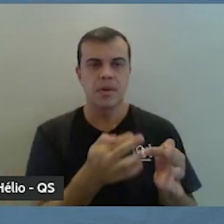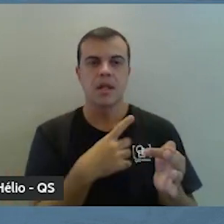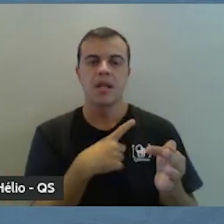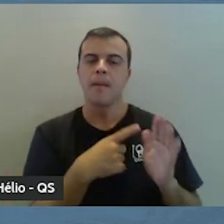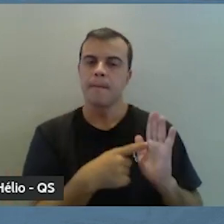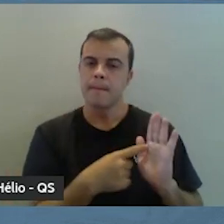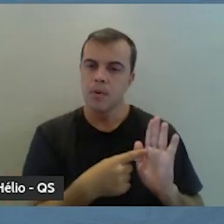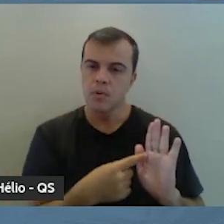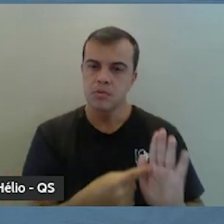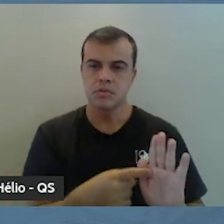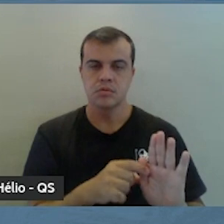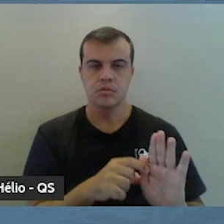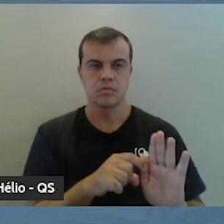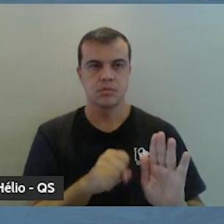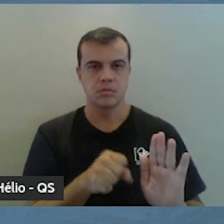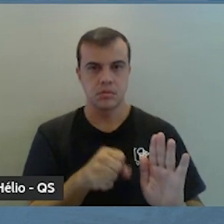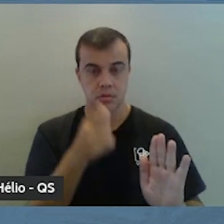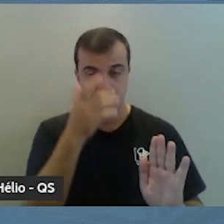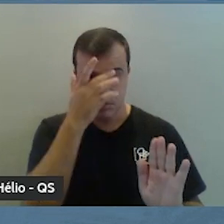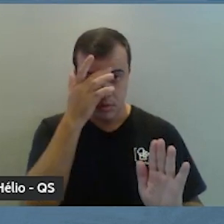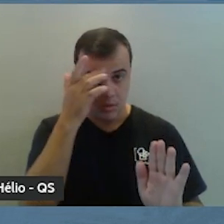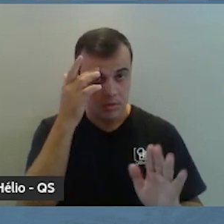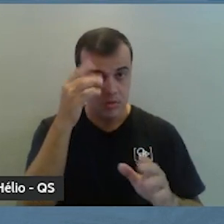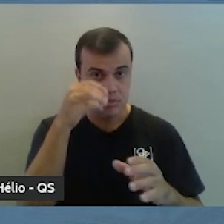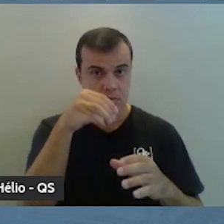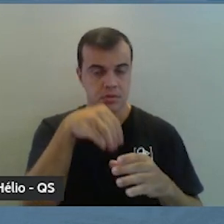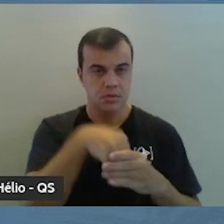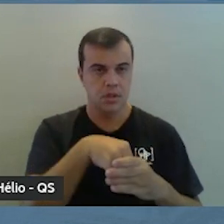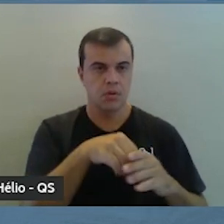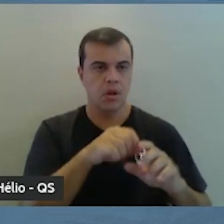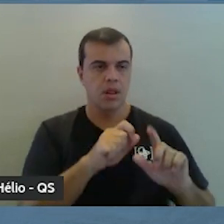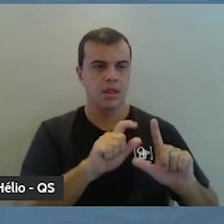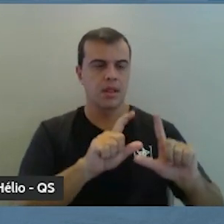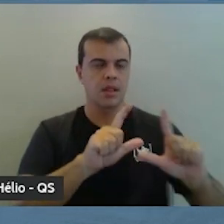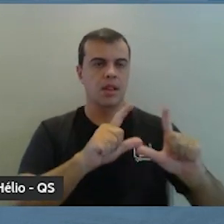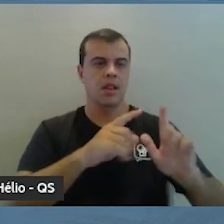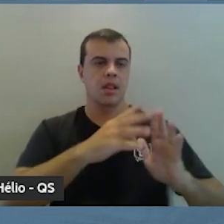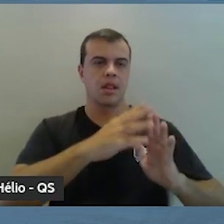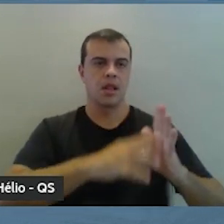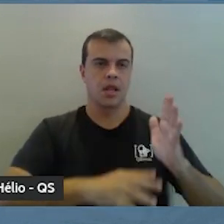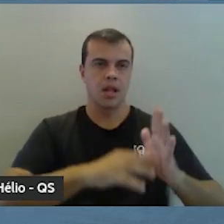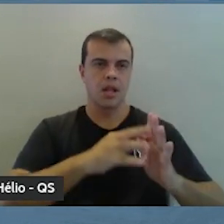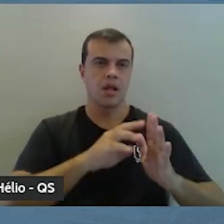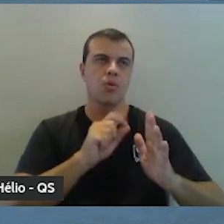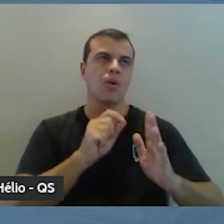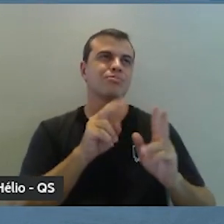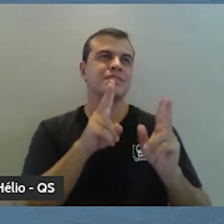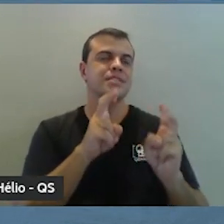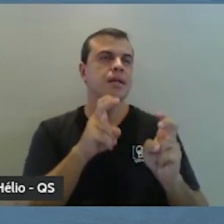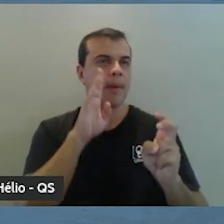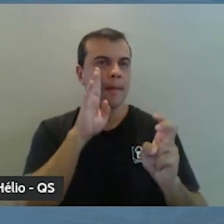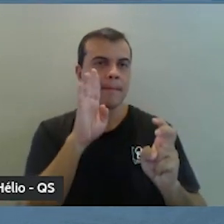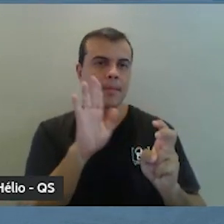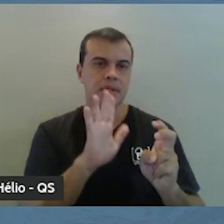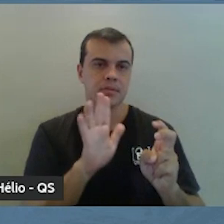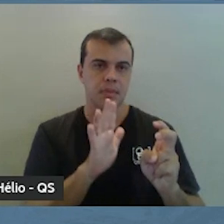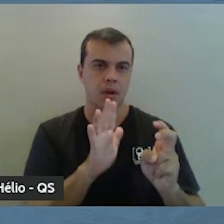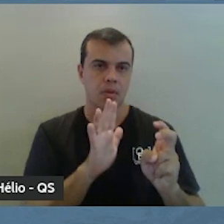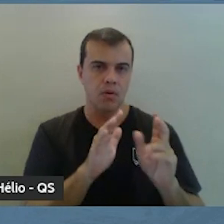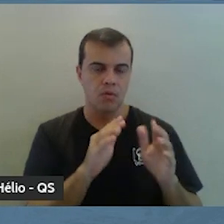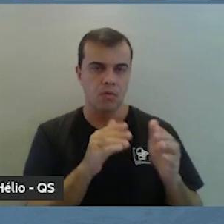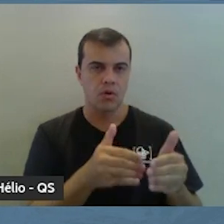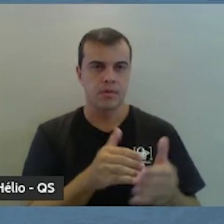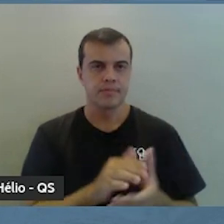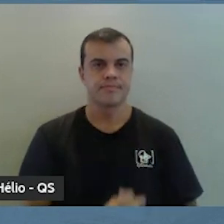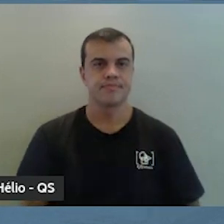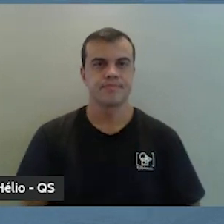trazendo essas pessoas para dentro da tela, ainda que não seja o tema, o foco principal dela retratar essas